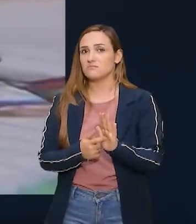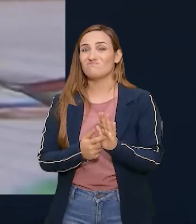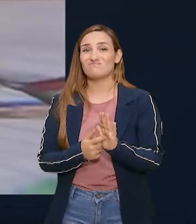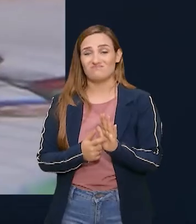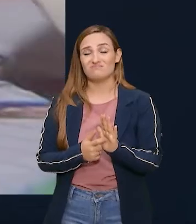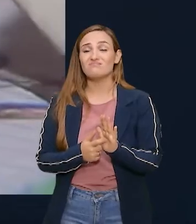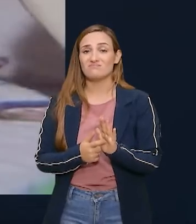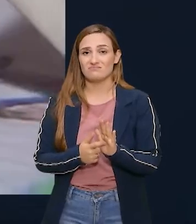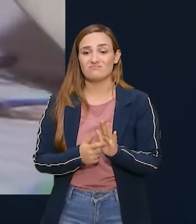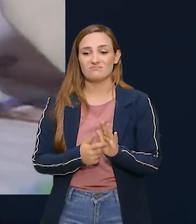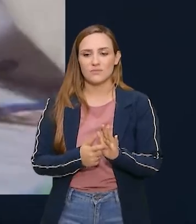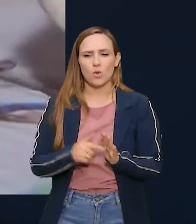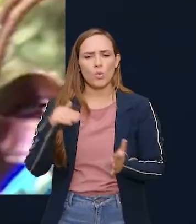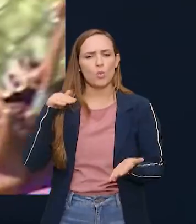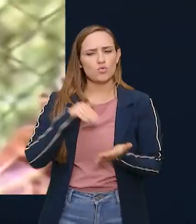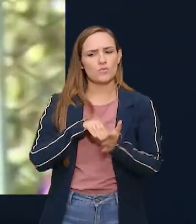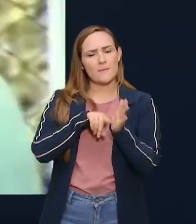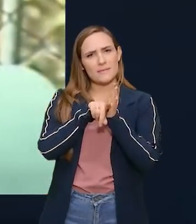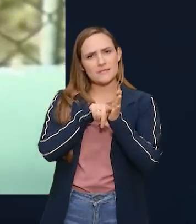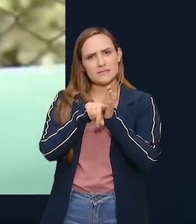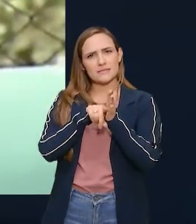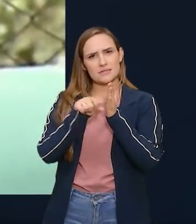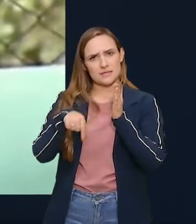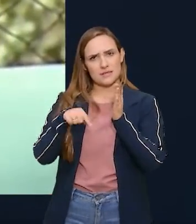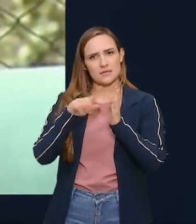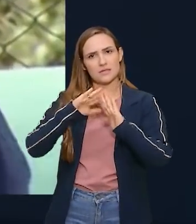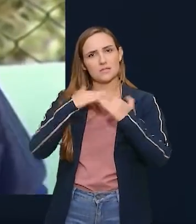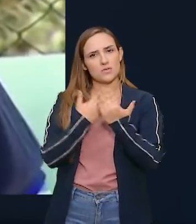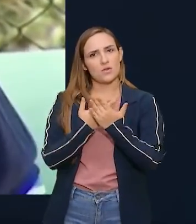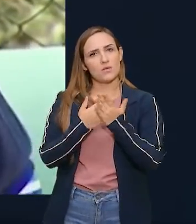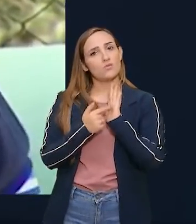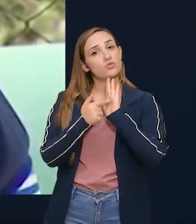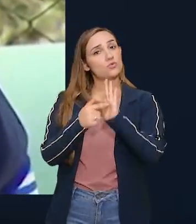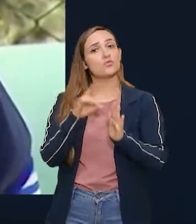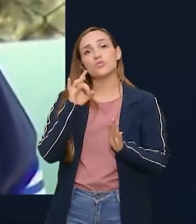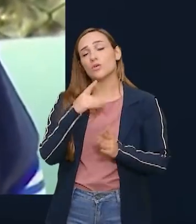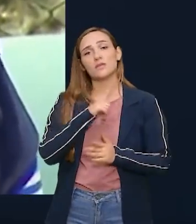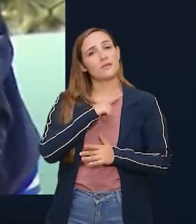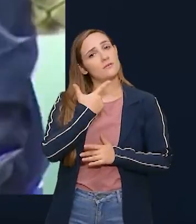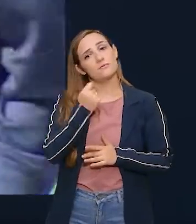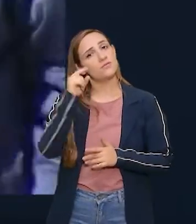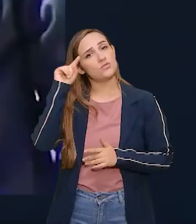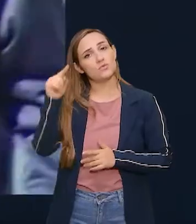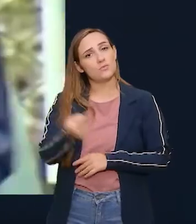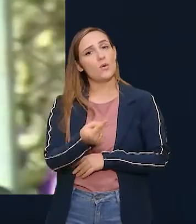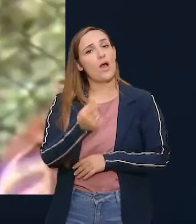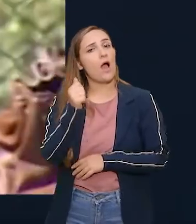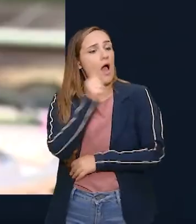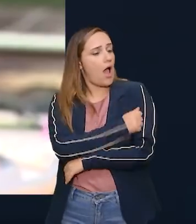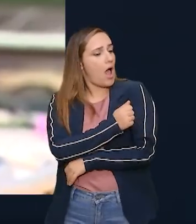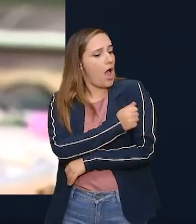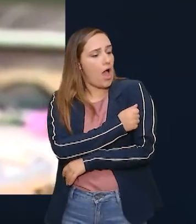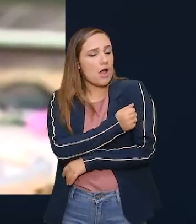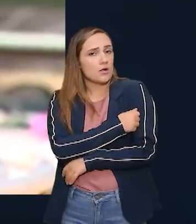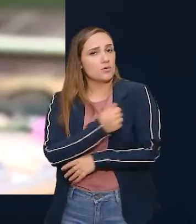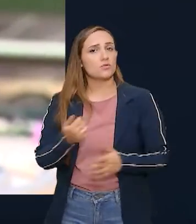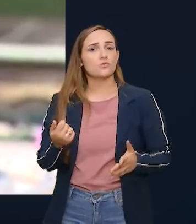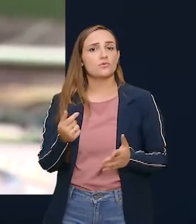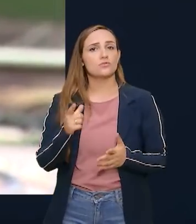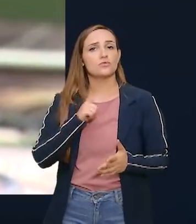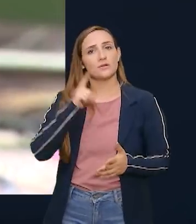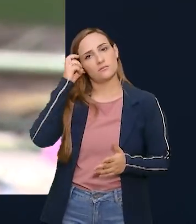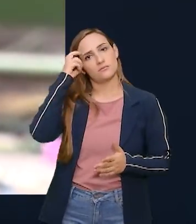não condiz com o registrado. Só para se ter uma ideia, o último censo escolar apontou a existência de apenas 20